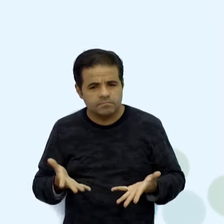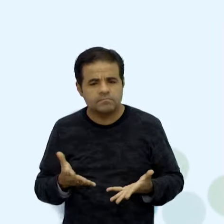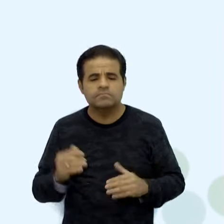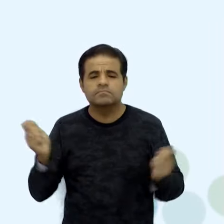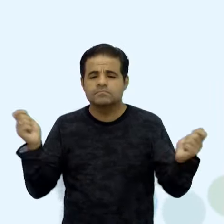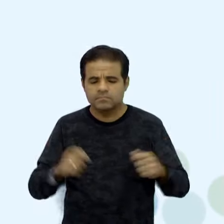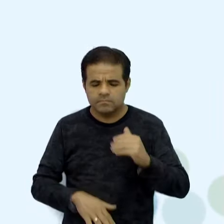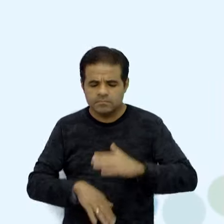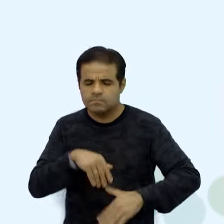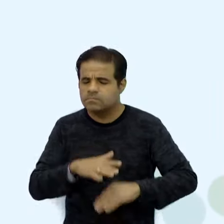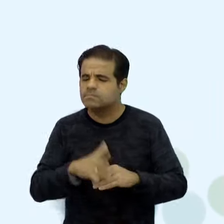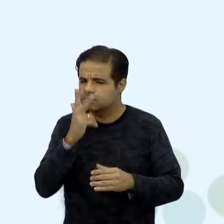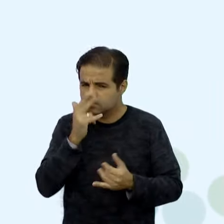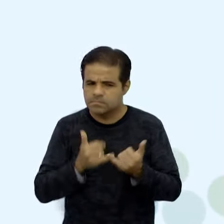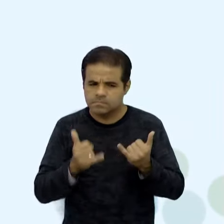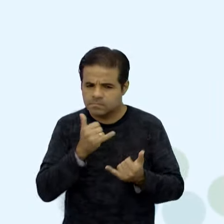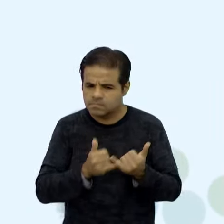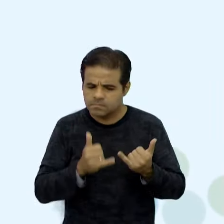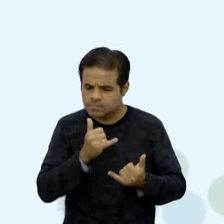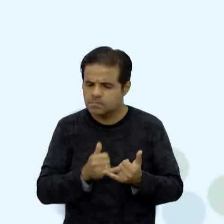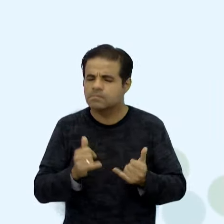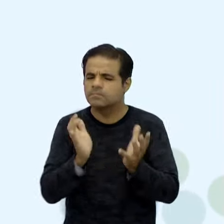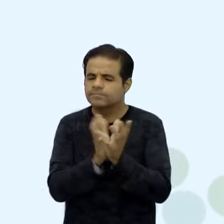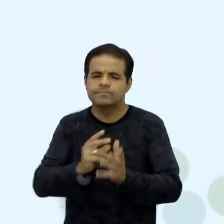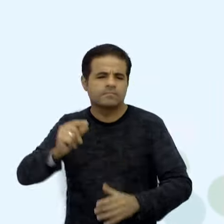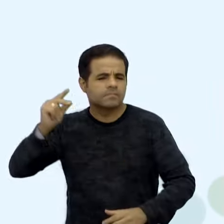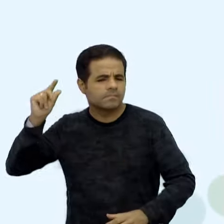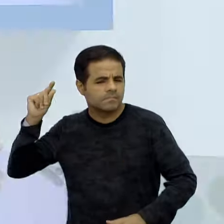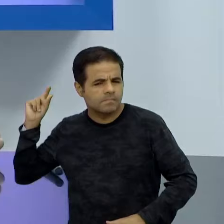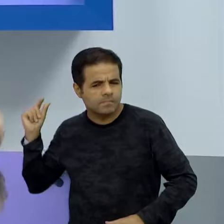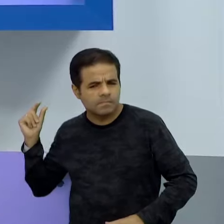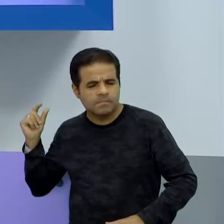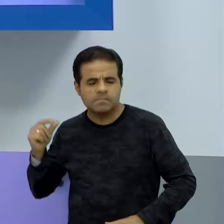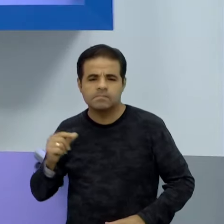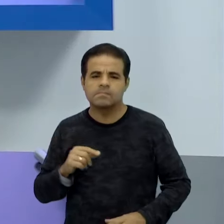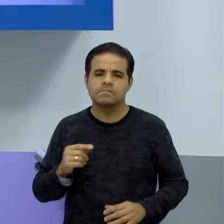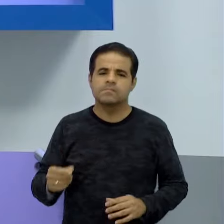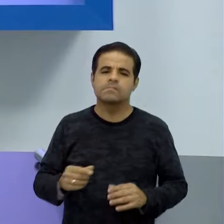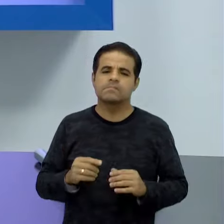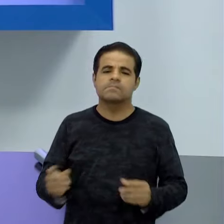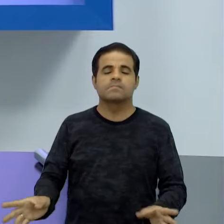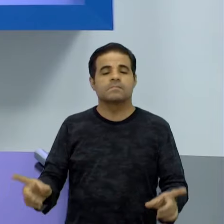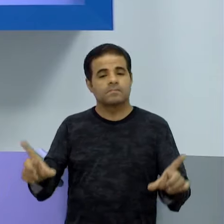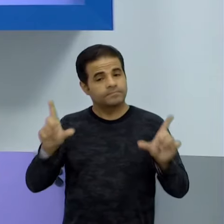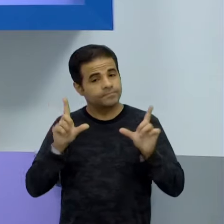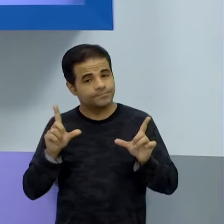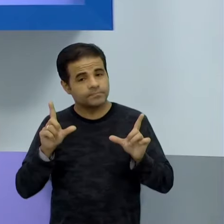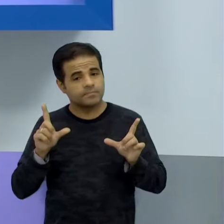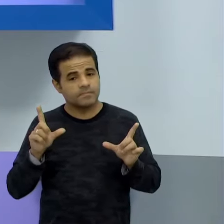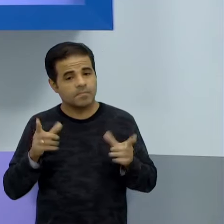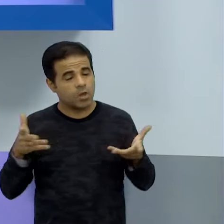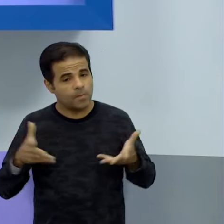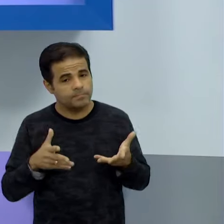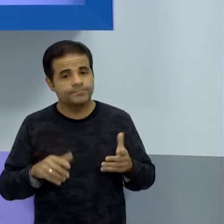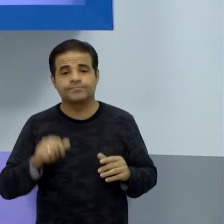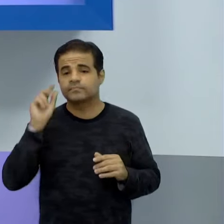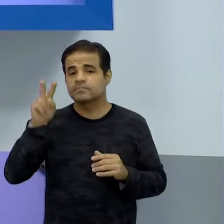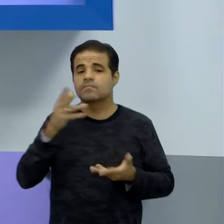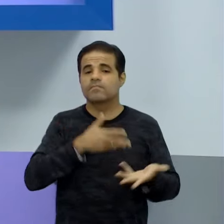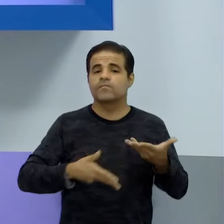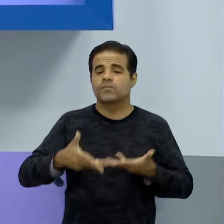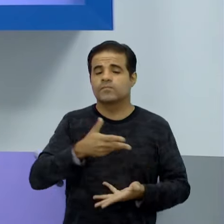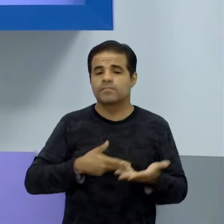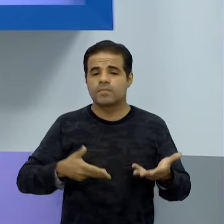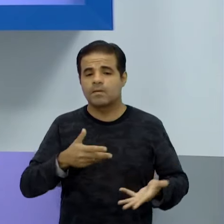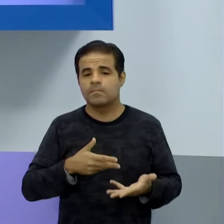sociedade são parecidas com a dos povos da antiguidade? Então voltem para mim para a gente fechar. Hoje a gente viu essa